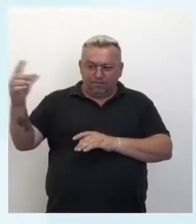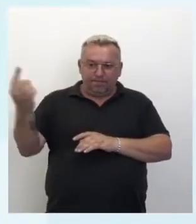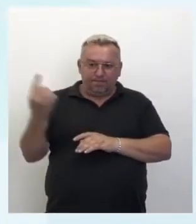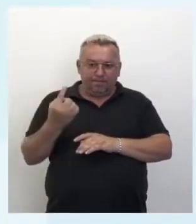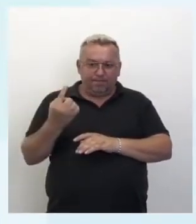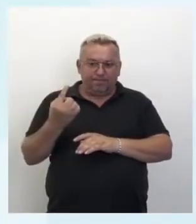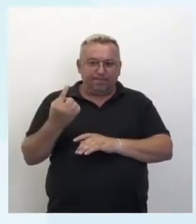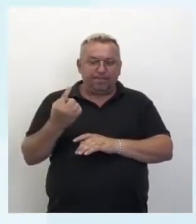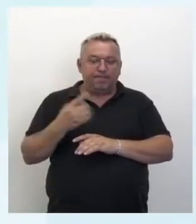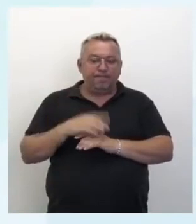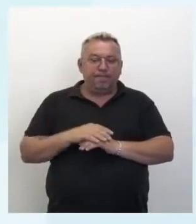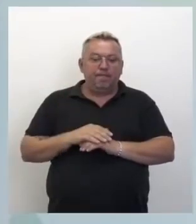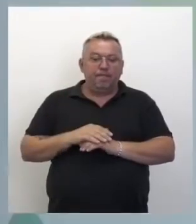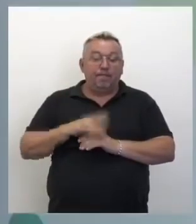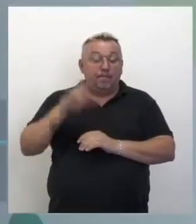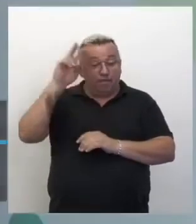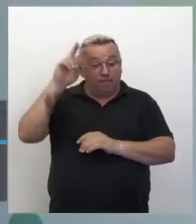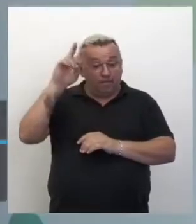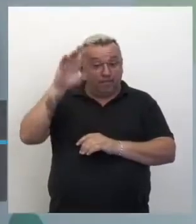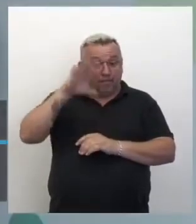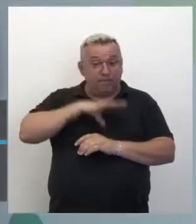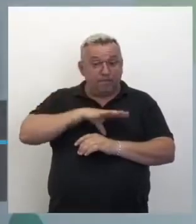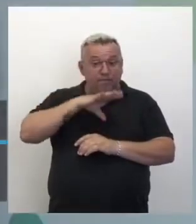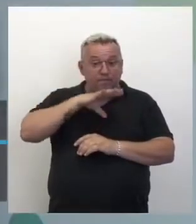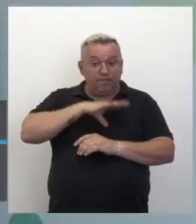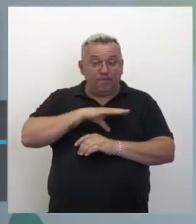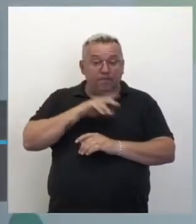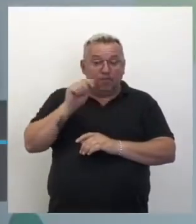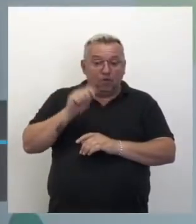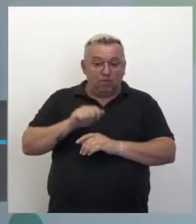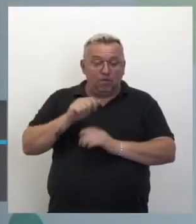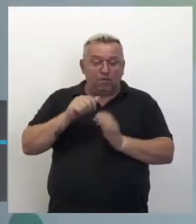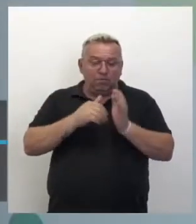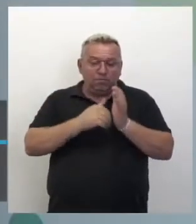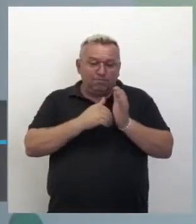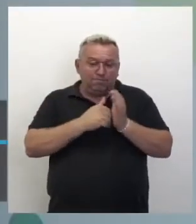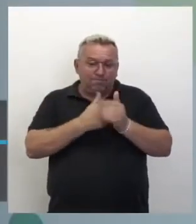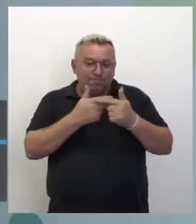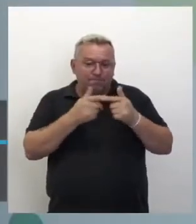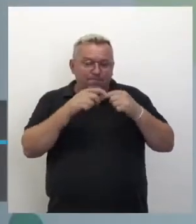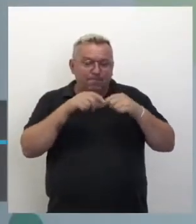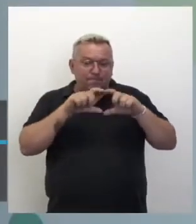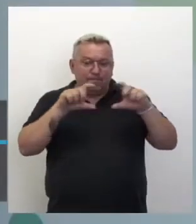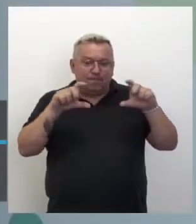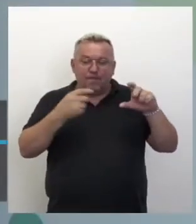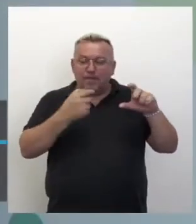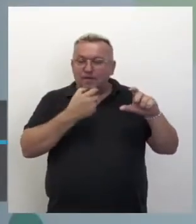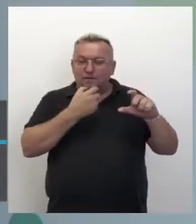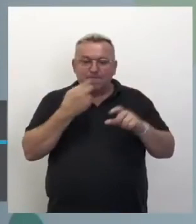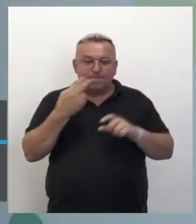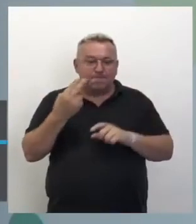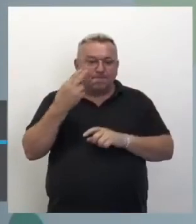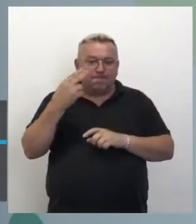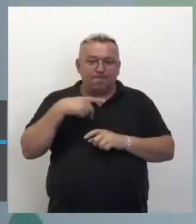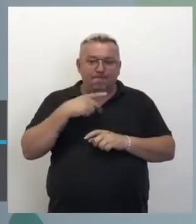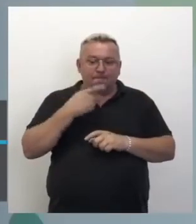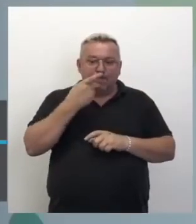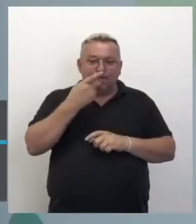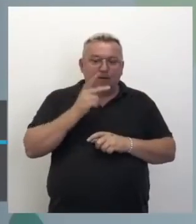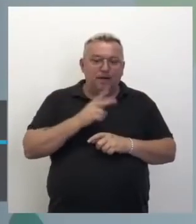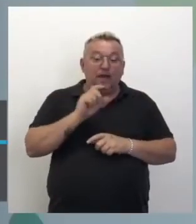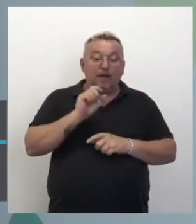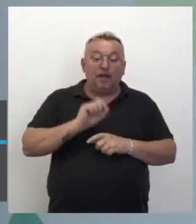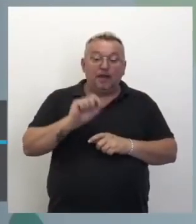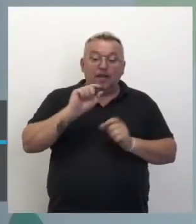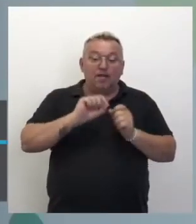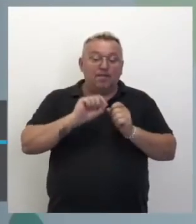Então, lembrando que em português a gente pode ocultar alguma parte da frase. Em inglês, não. Você tem que sempre falar quem vai